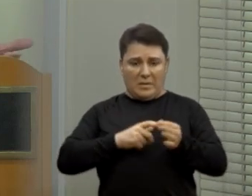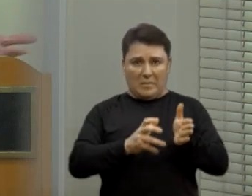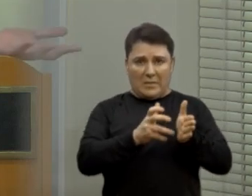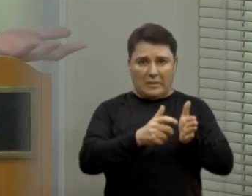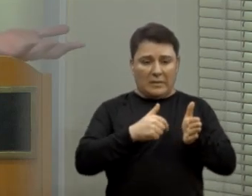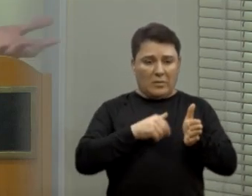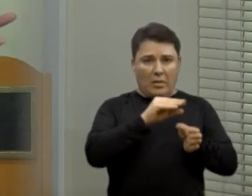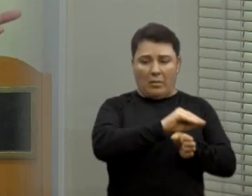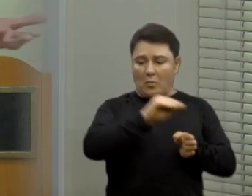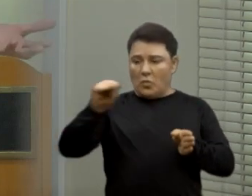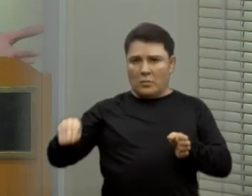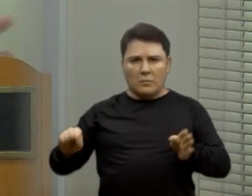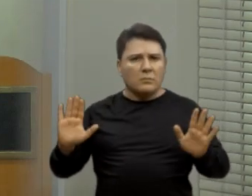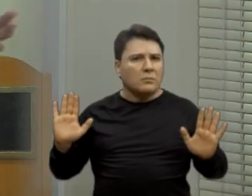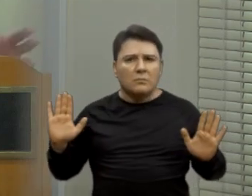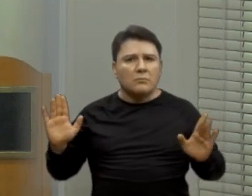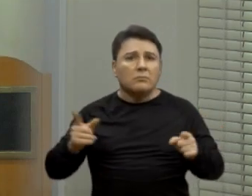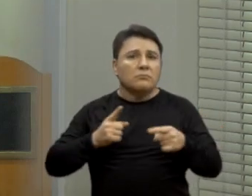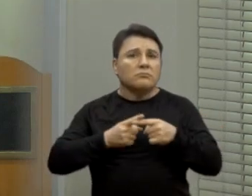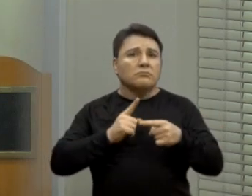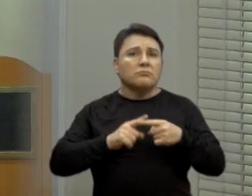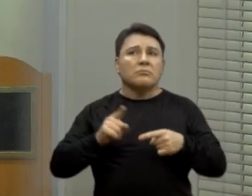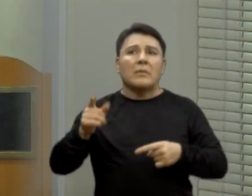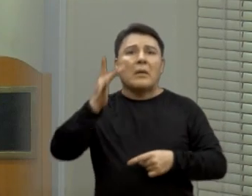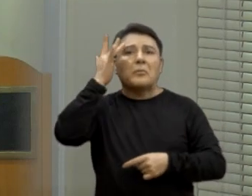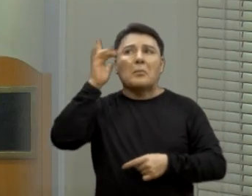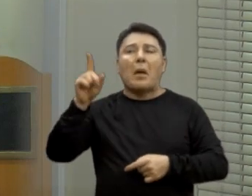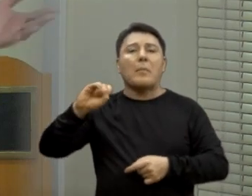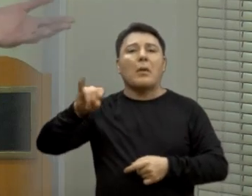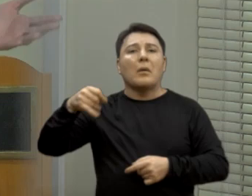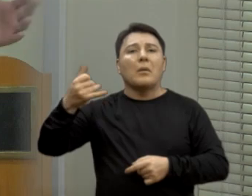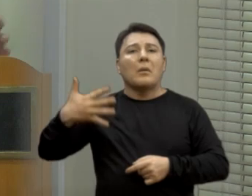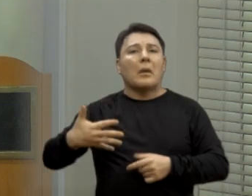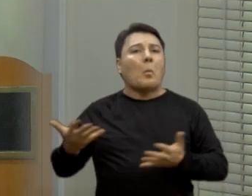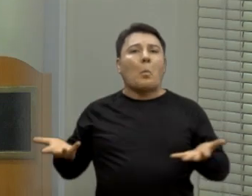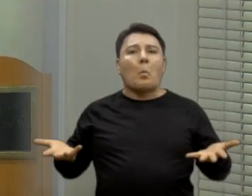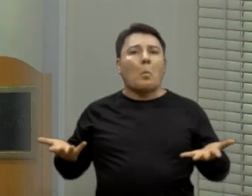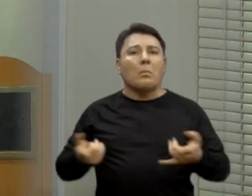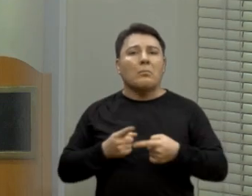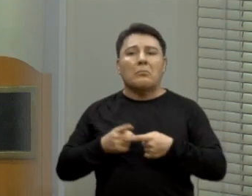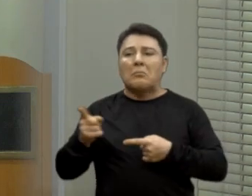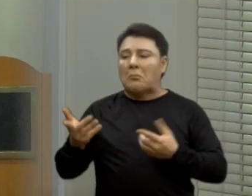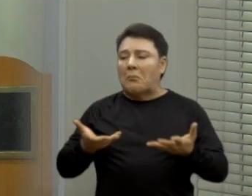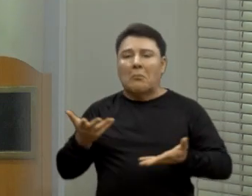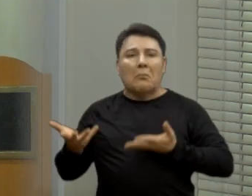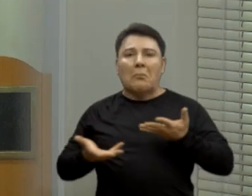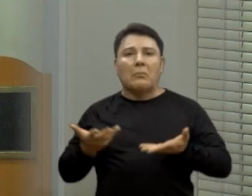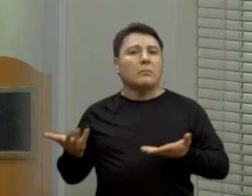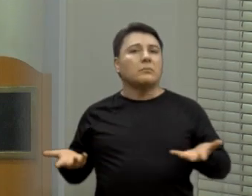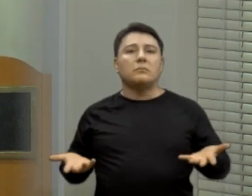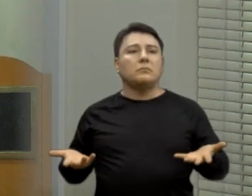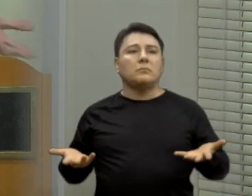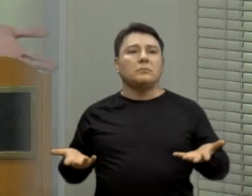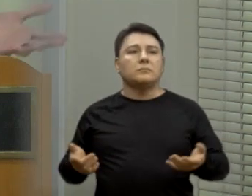partido, por causa de algo que a pessoa não sabe justificar, porque ela mesma, infelizmente,